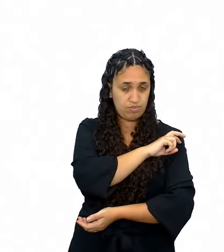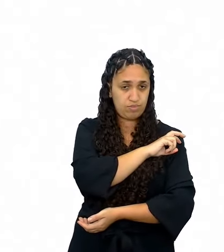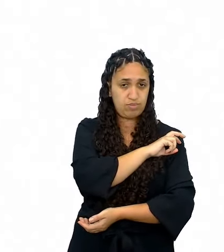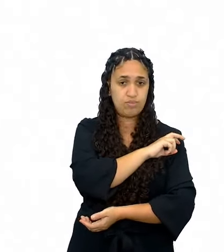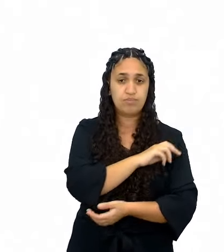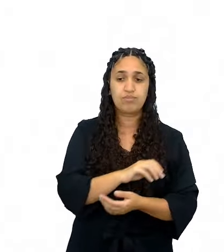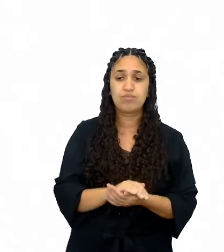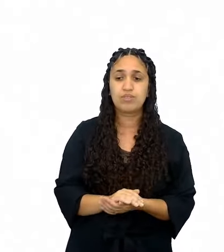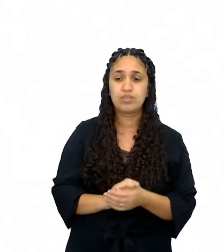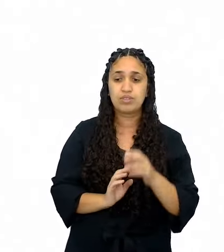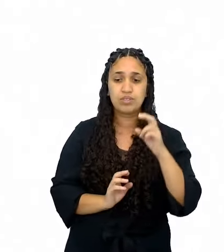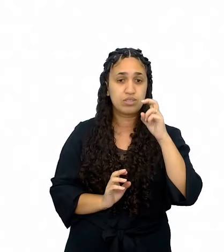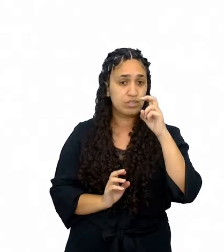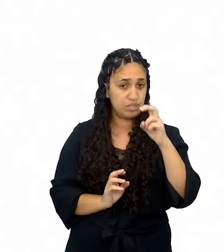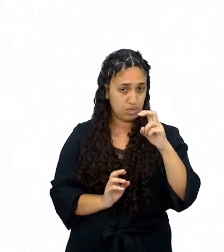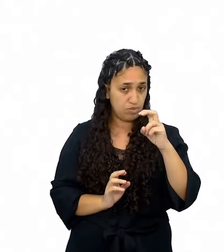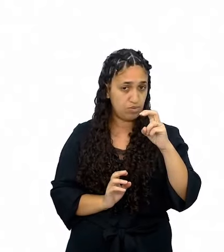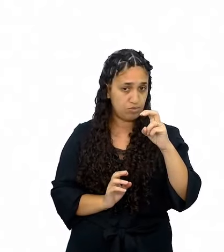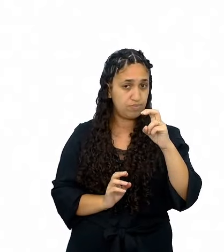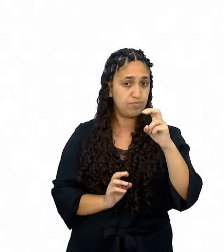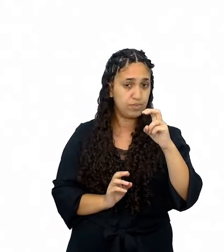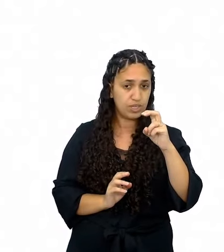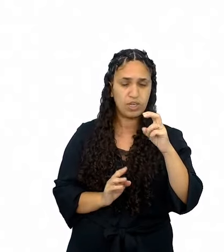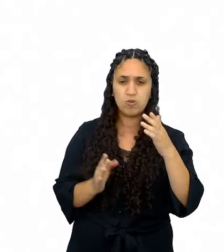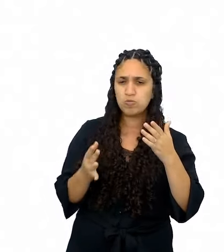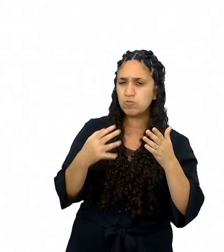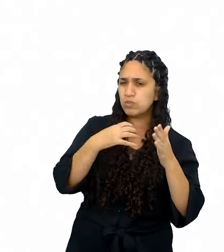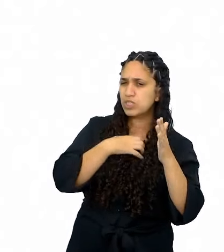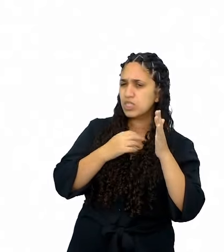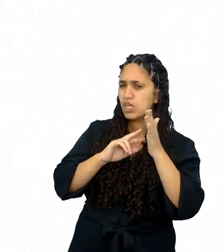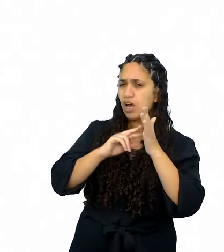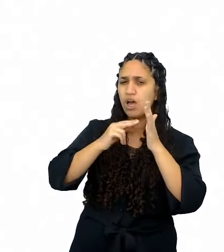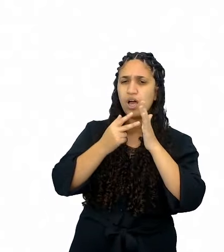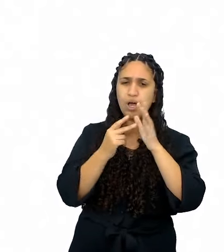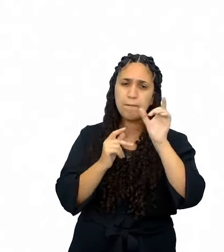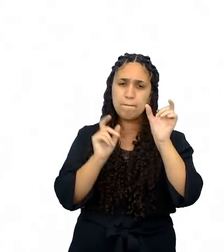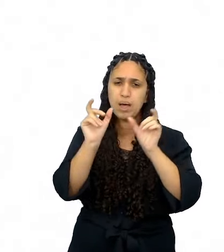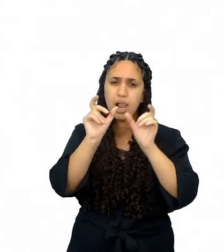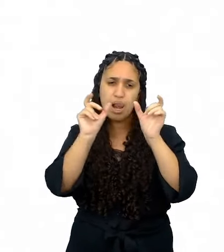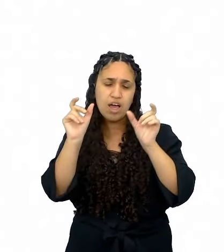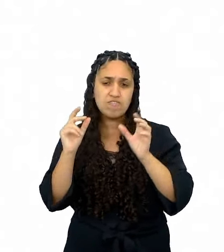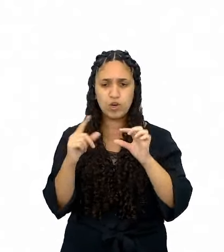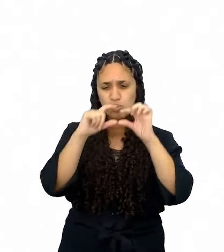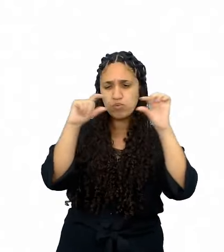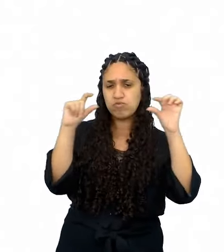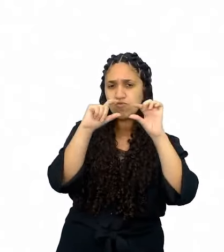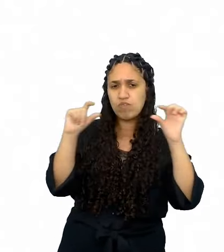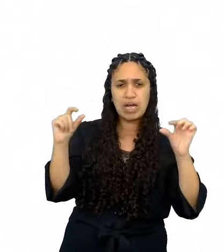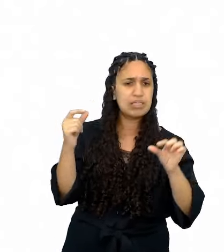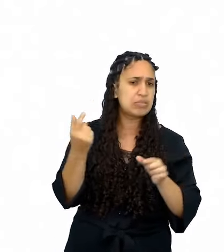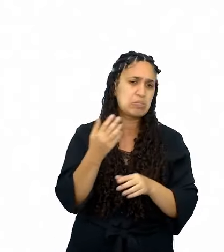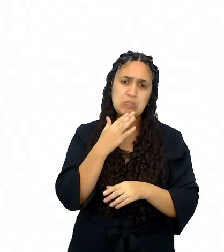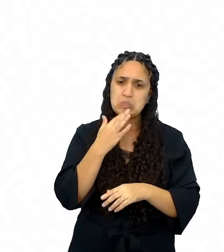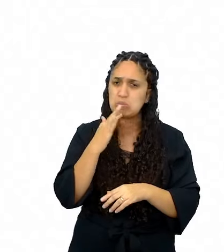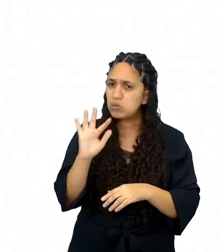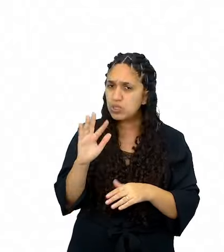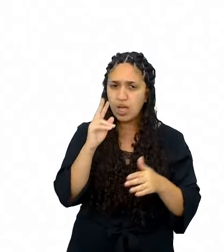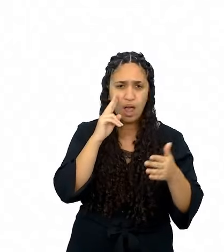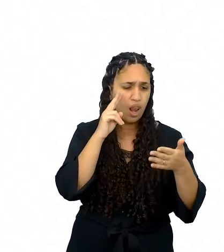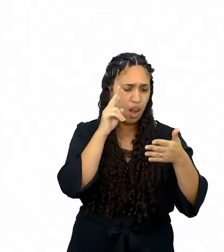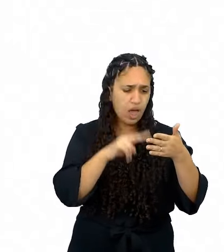desconhecidas na leitura de textos de diferentes gêneros, e a habilidade do 5º ano,